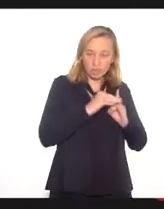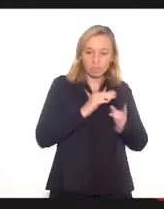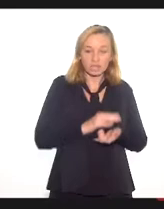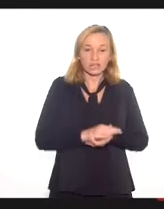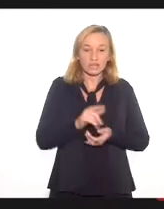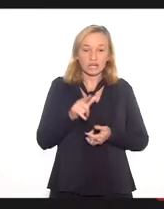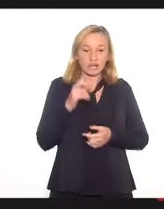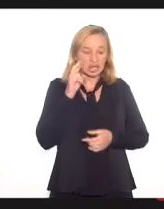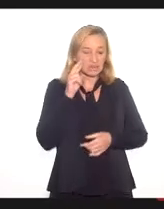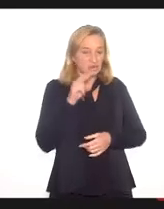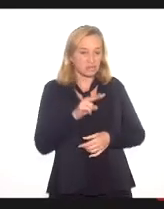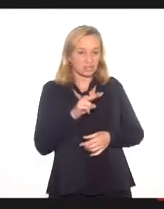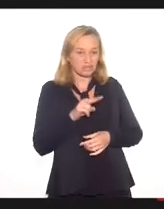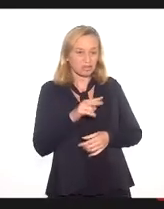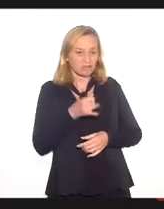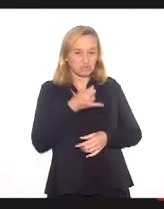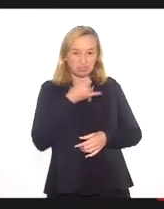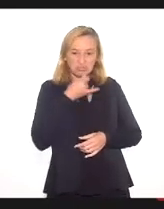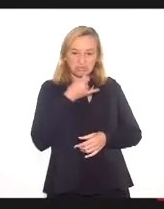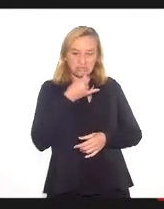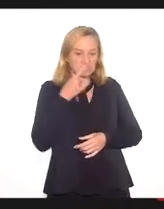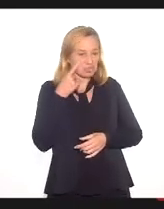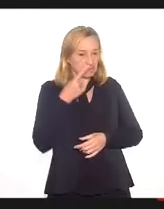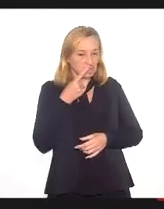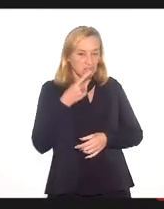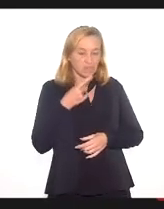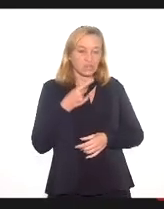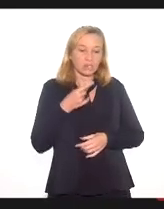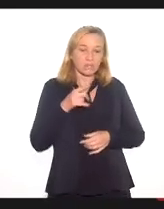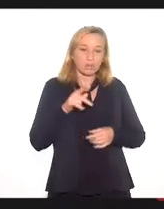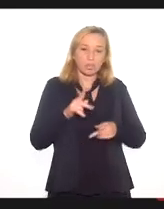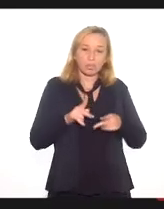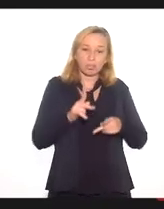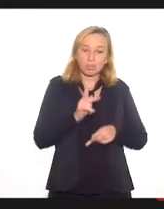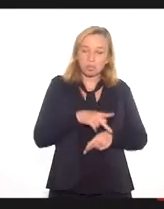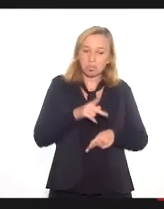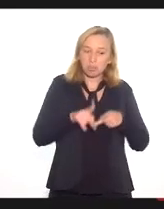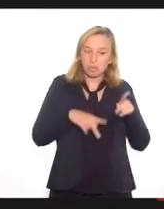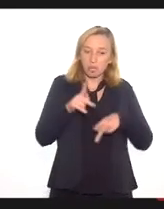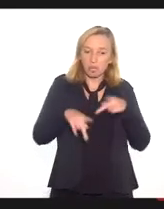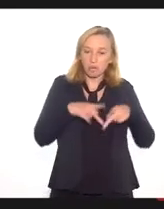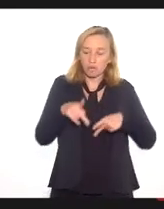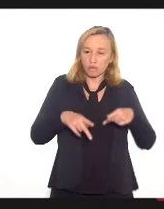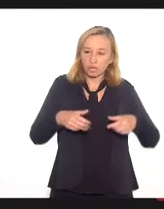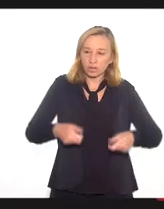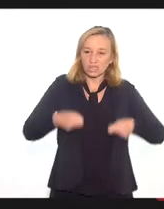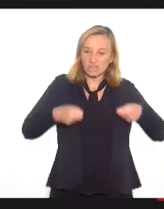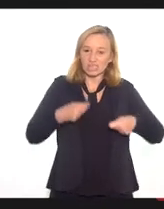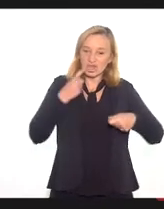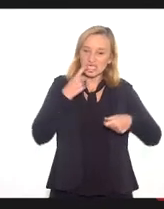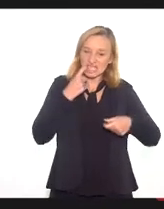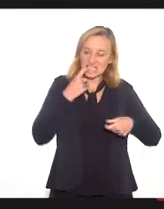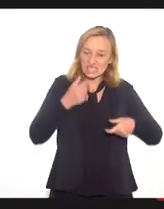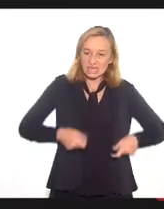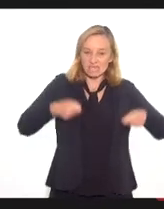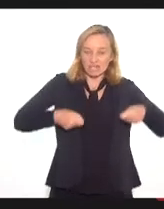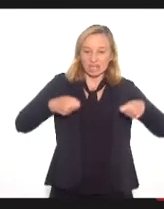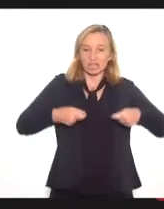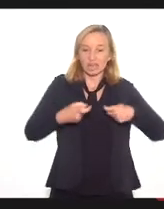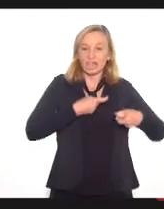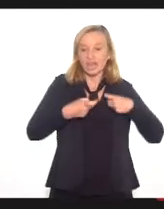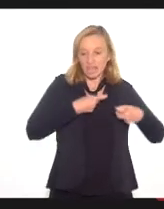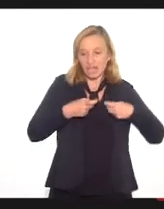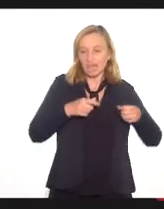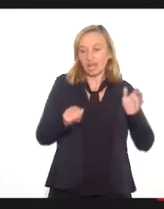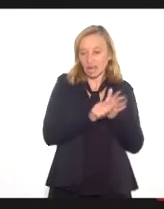cena para mim foi a cena mais chocante desse corpo sendo carregado nesse saco. Isso para mim é guerra às drogas, isso para mim é guerra contra